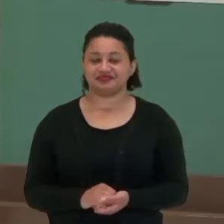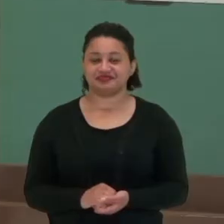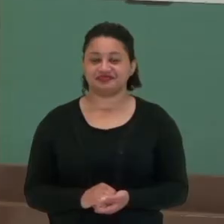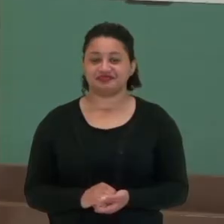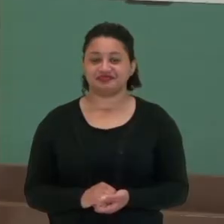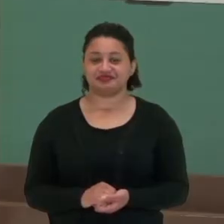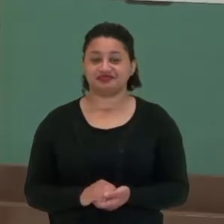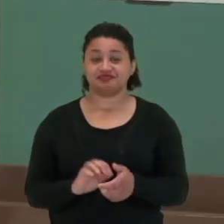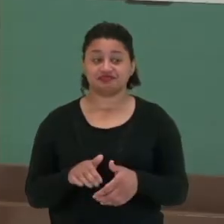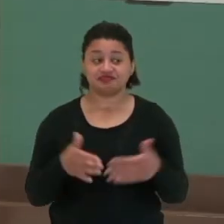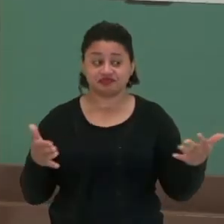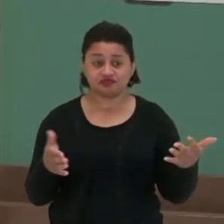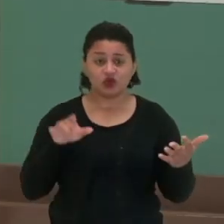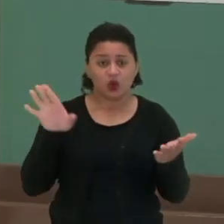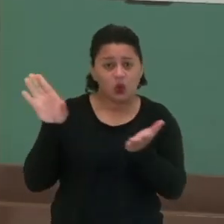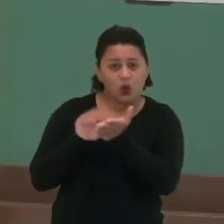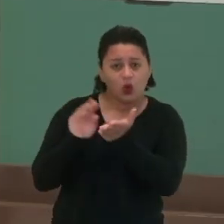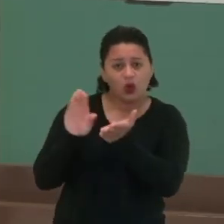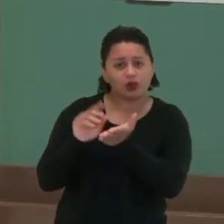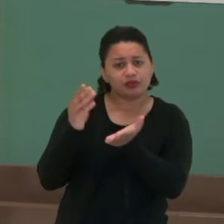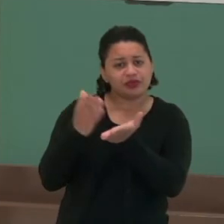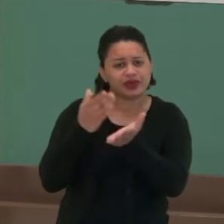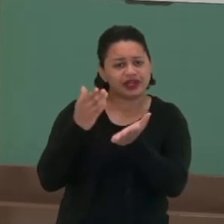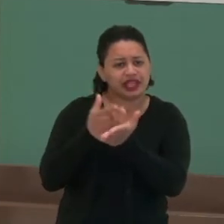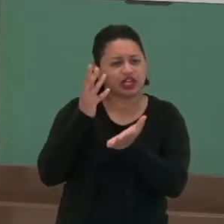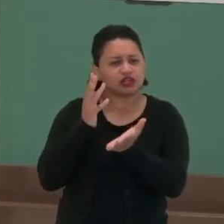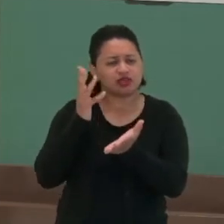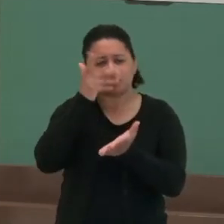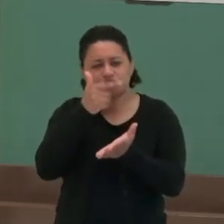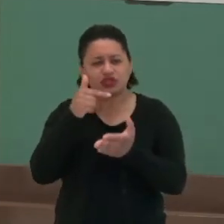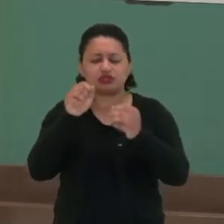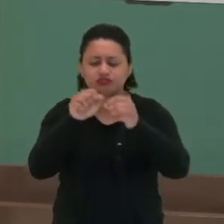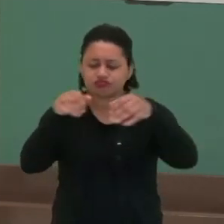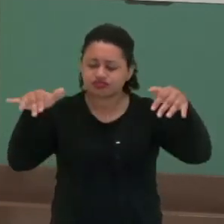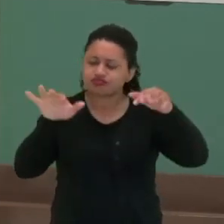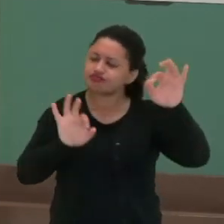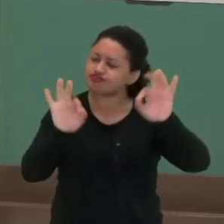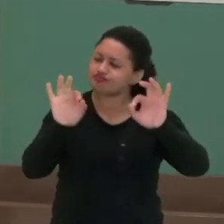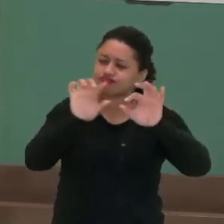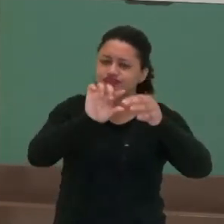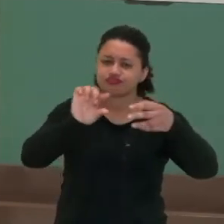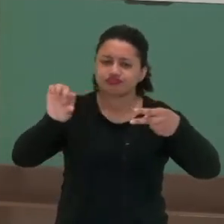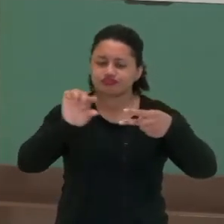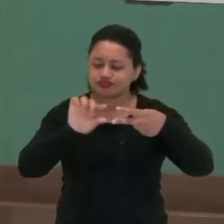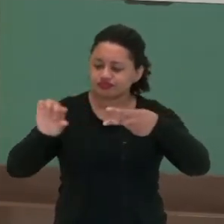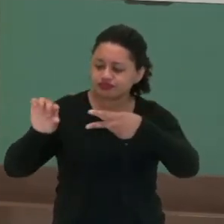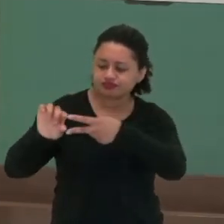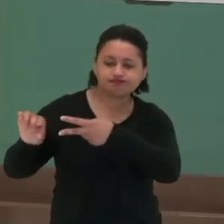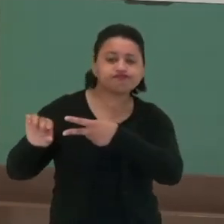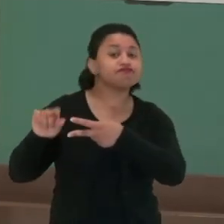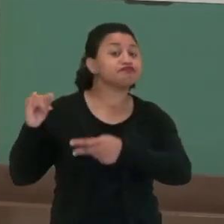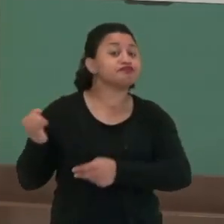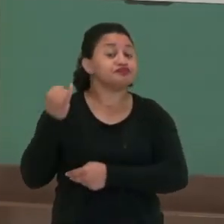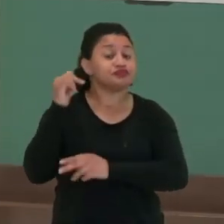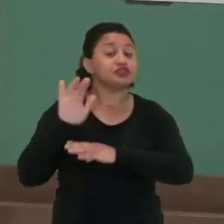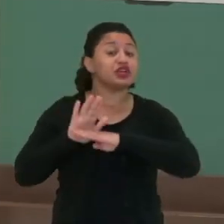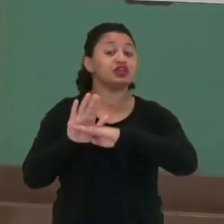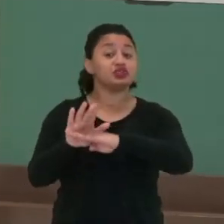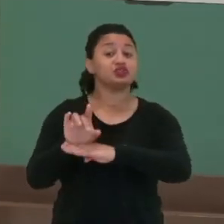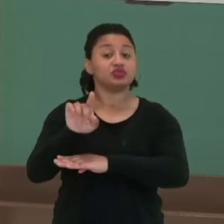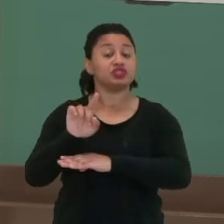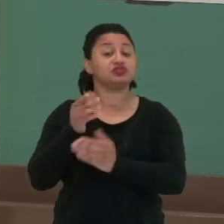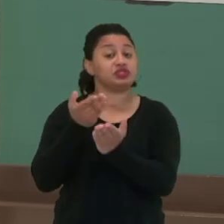E aí, você copiou no seu caderno super caprichado esse mapa conceitual? Ele é muito importante e vai te auxiliar nos